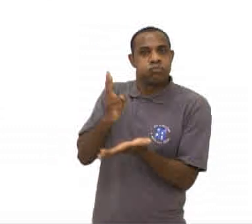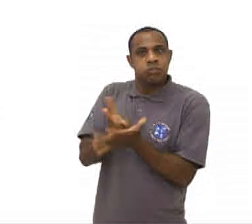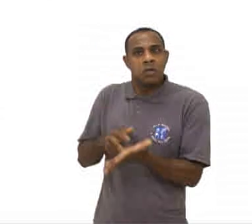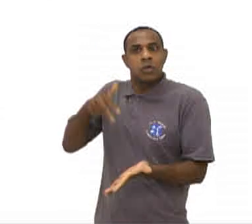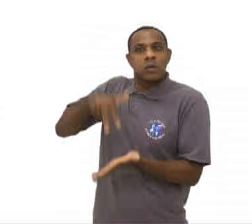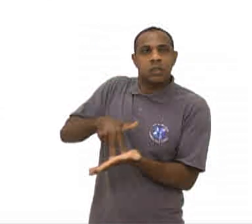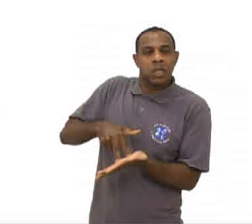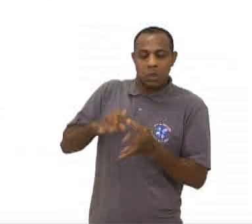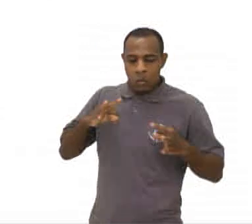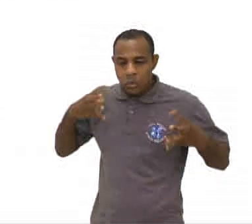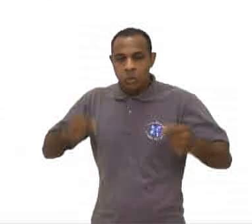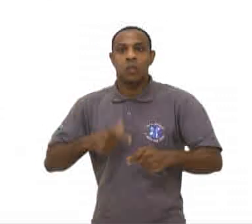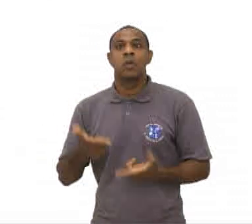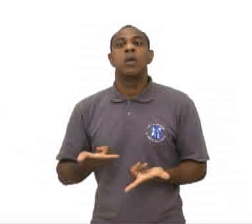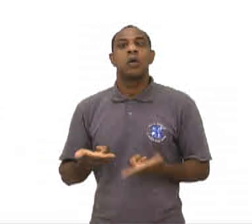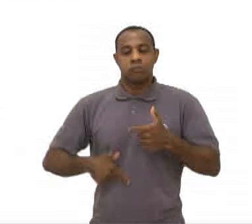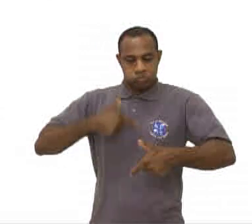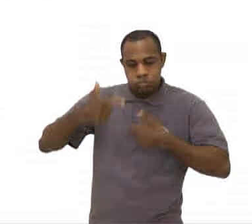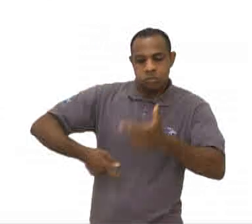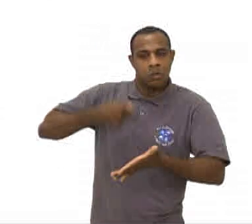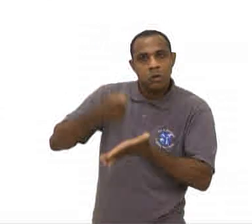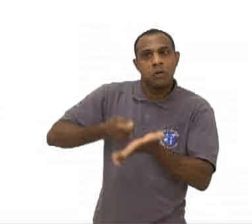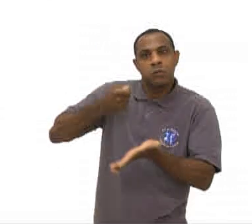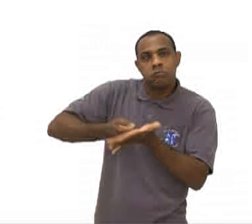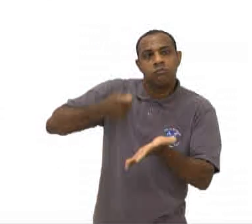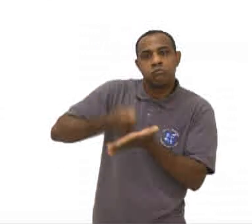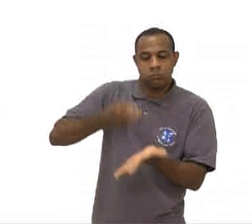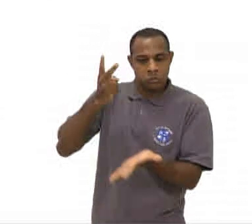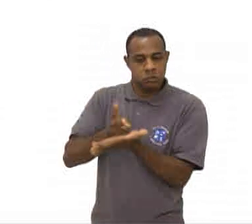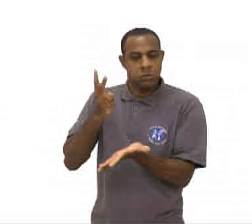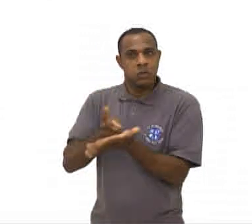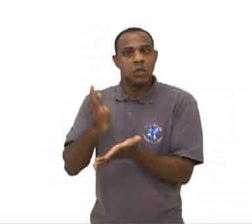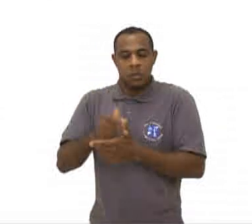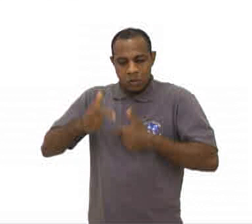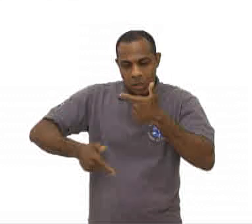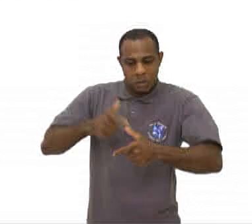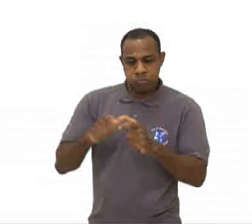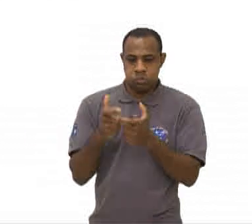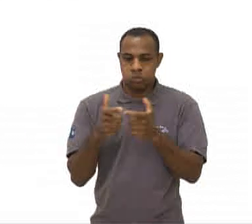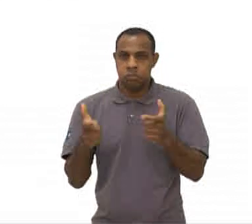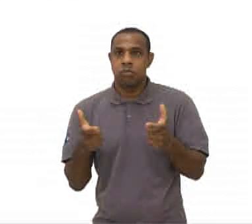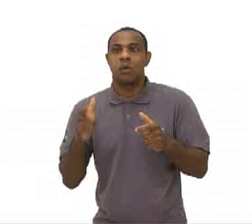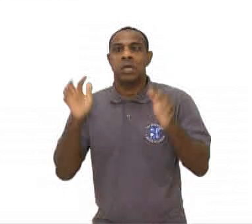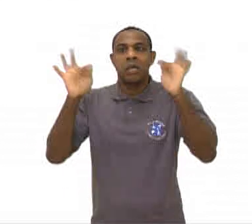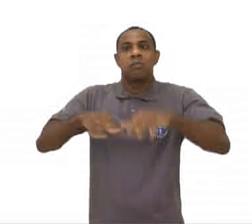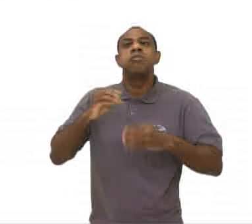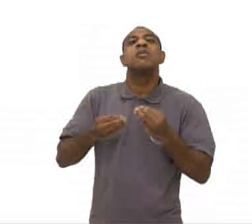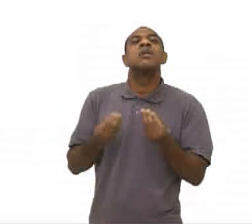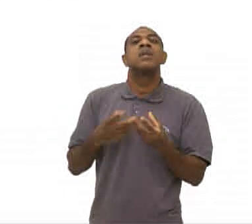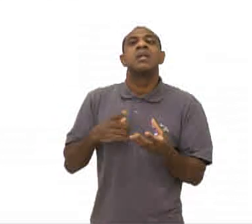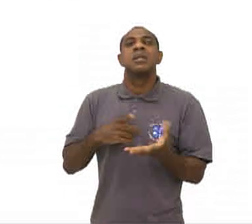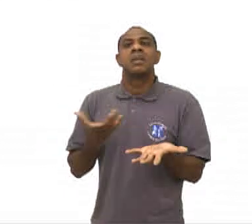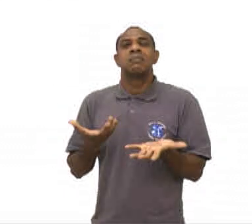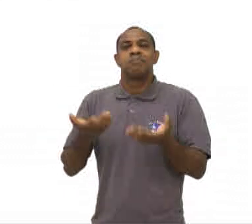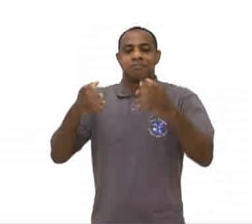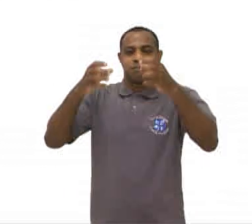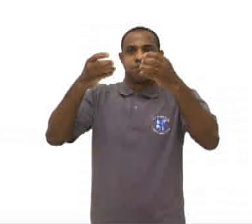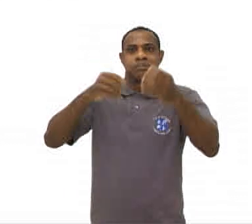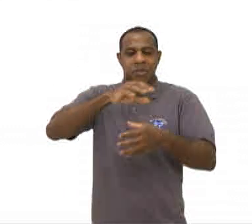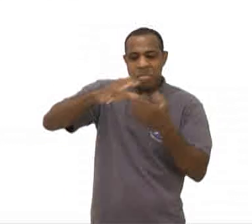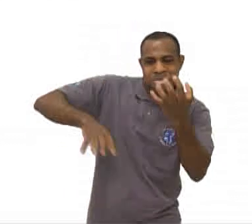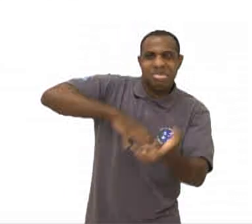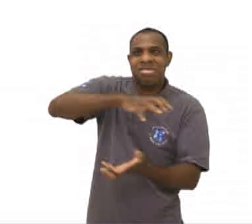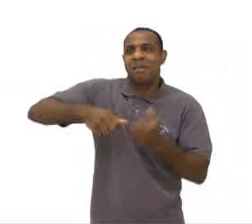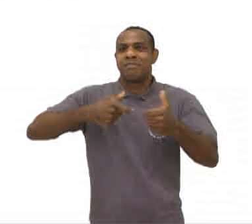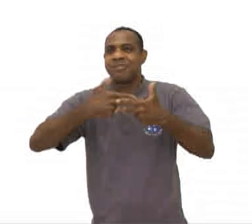um com os outros. Travavam uma luta ininterrupta, uma luta que cada vez mais acabou por uma reconfiguração